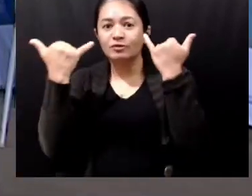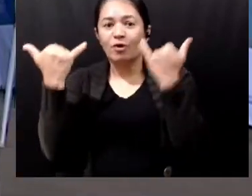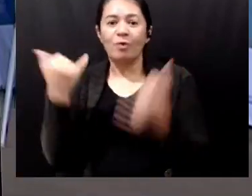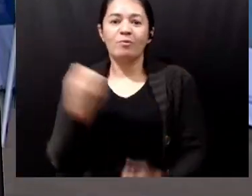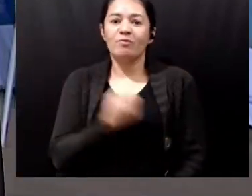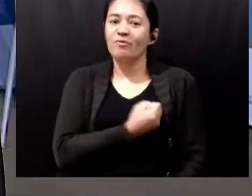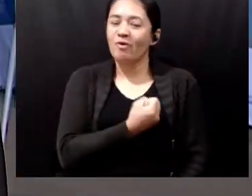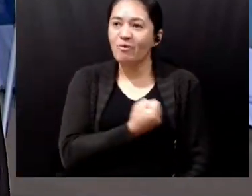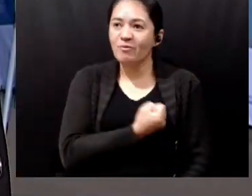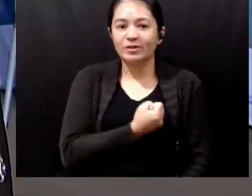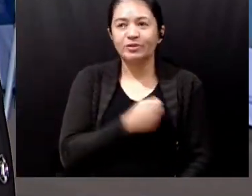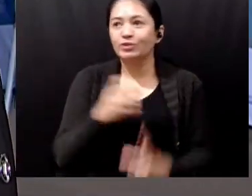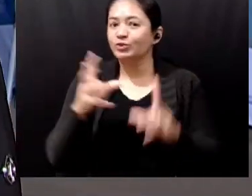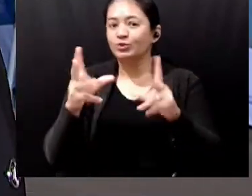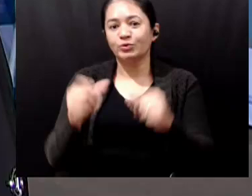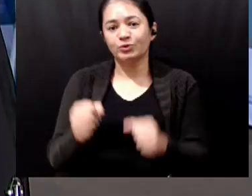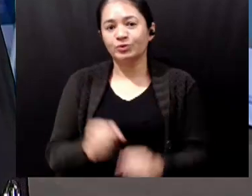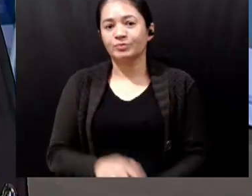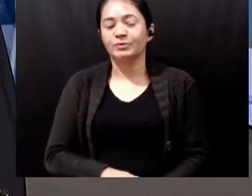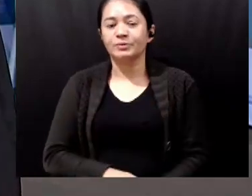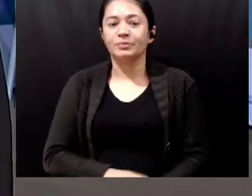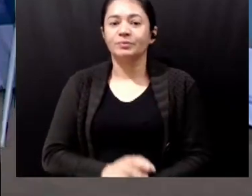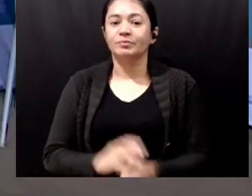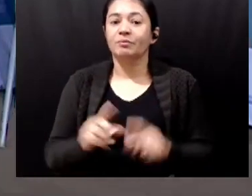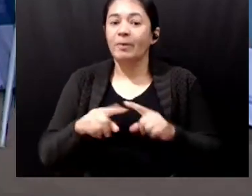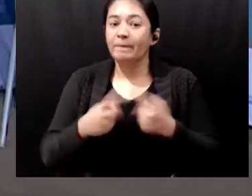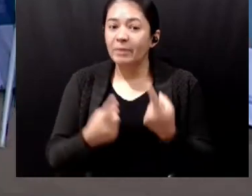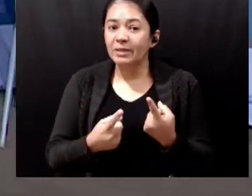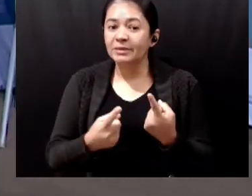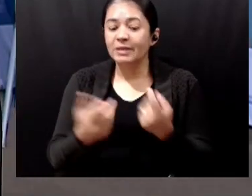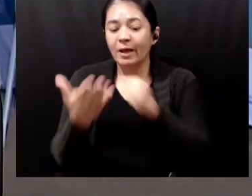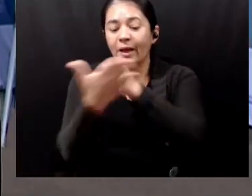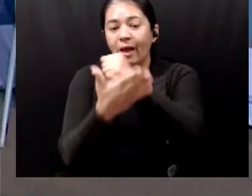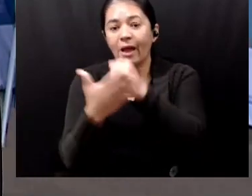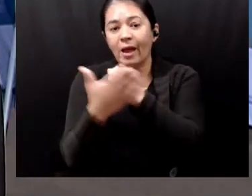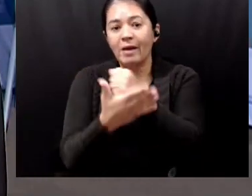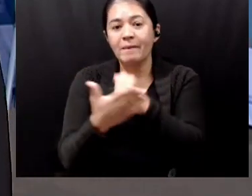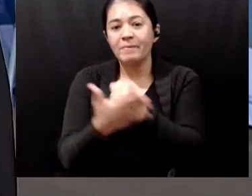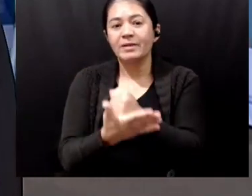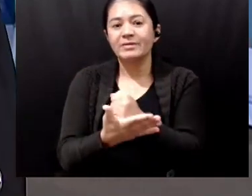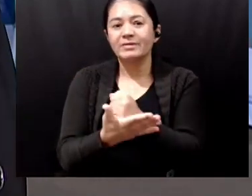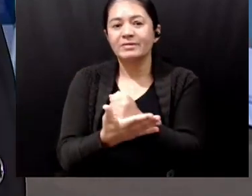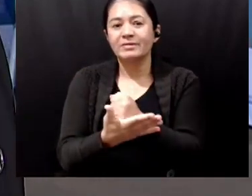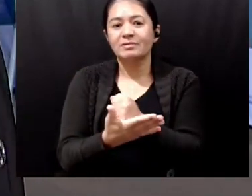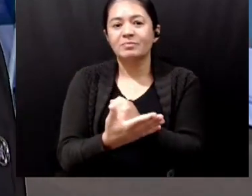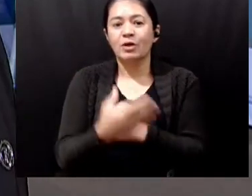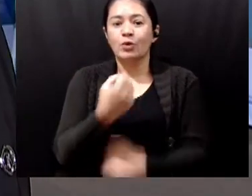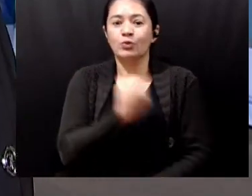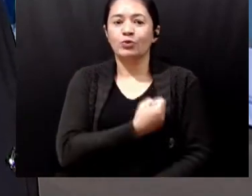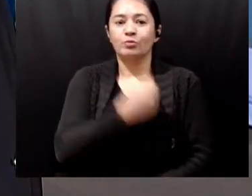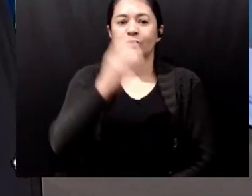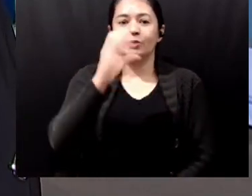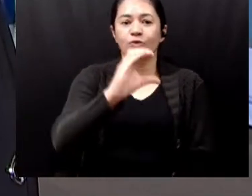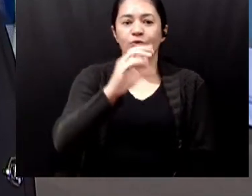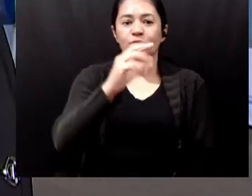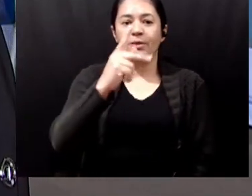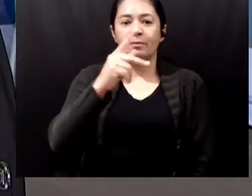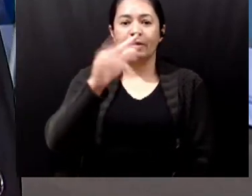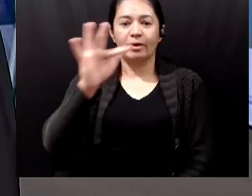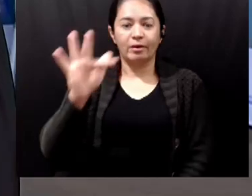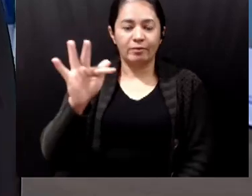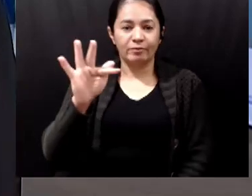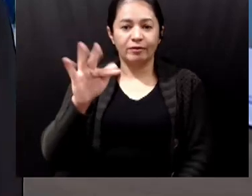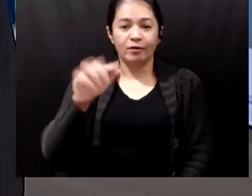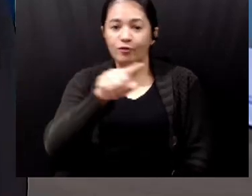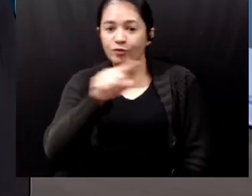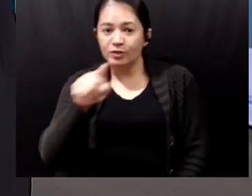esses documentos, como eu falei, mas a base dele vai ser o número do CPF. Então é importante, você que ainda não se